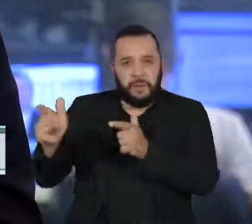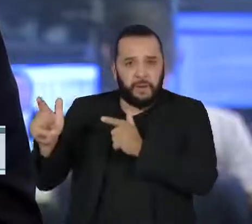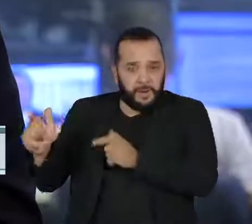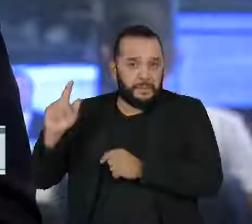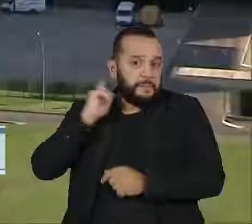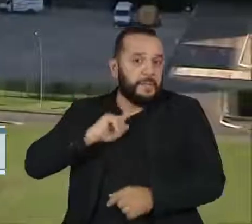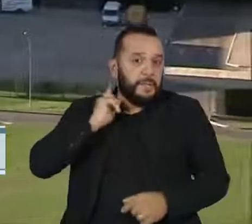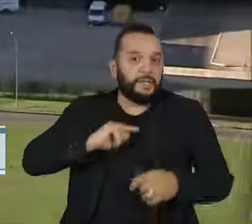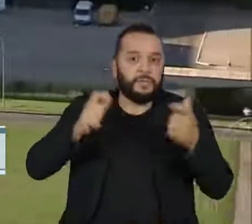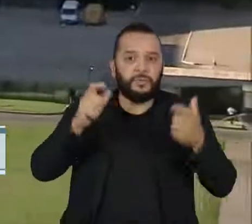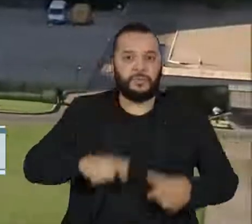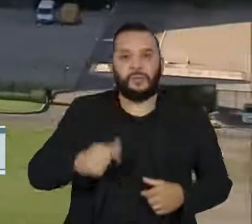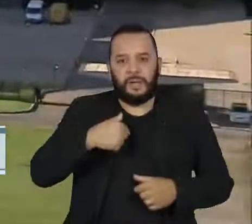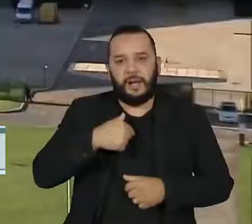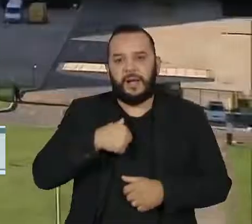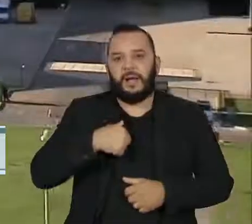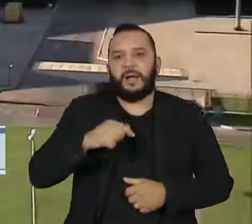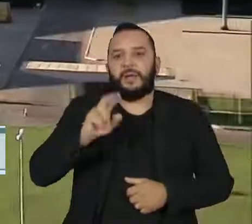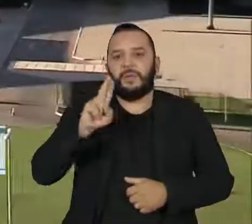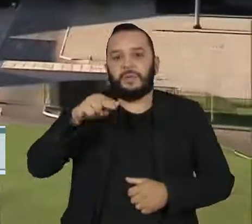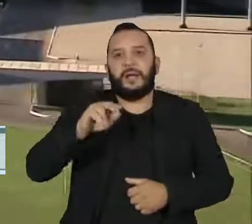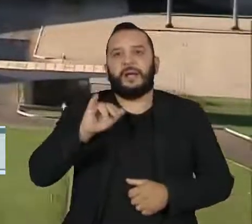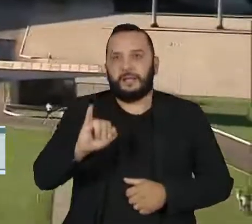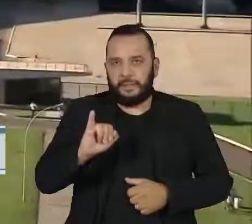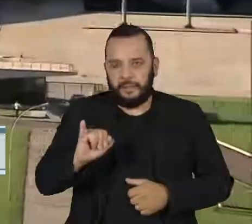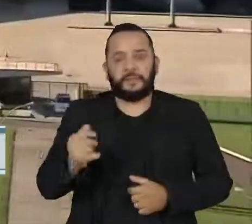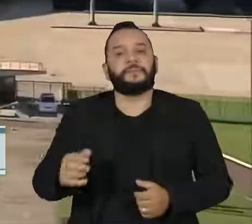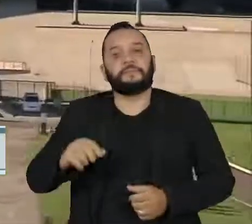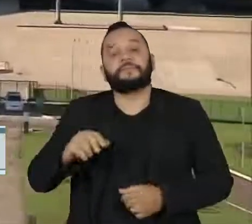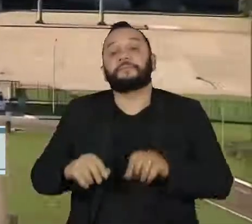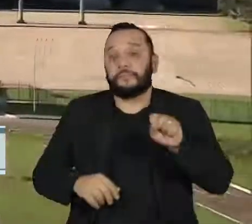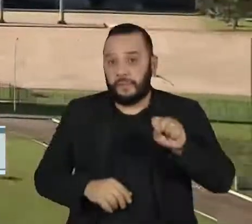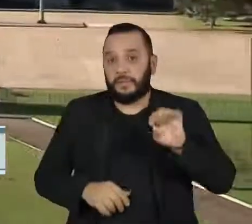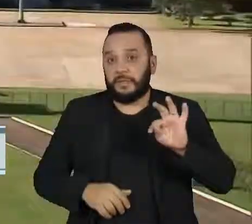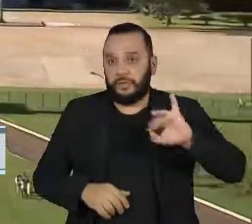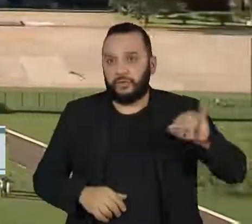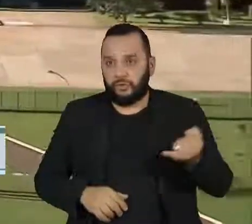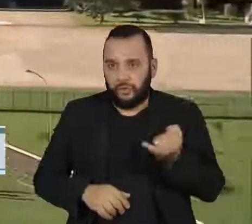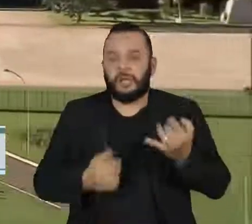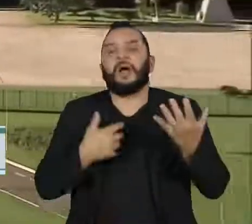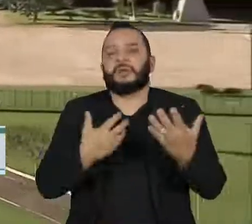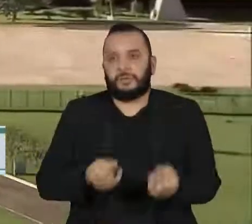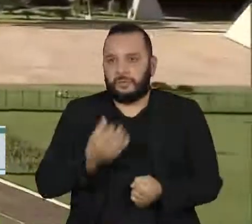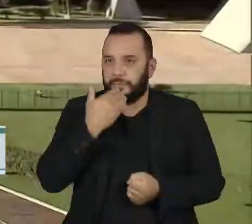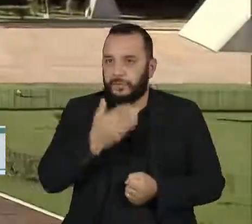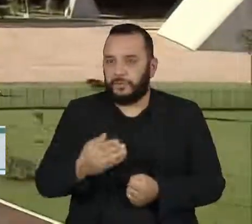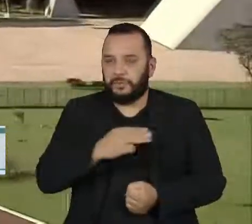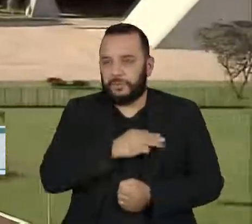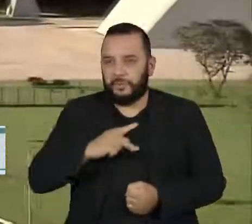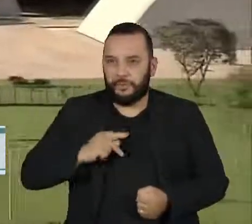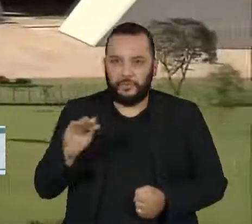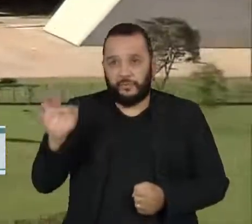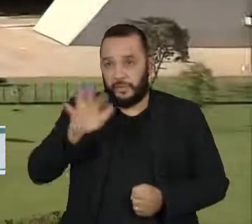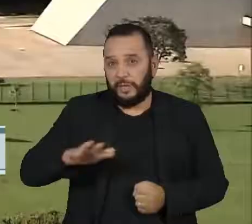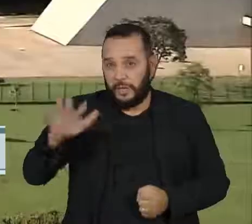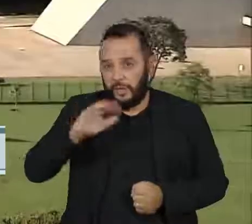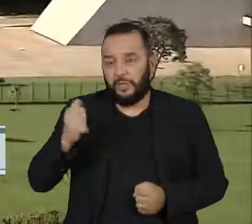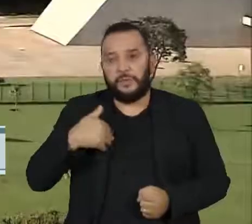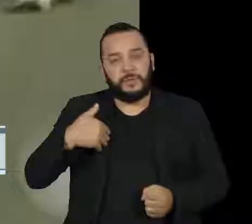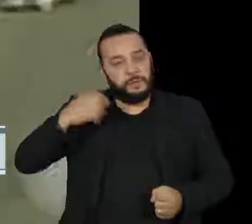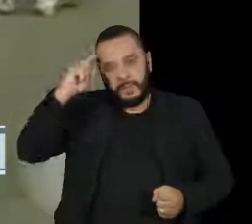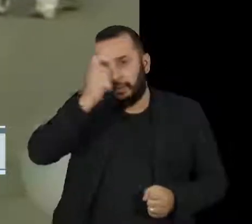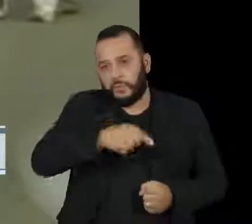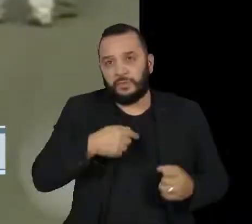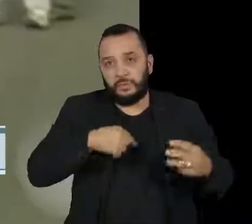2004 a quinta turma do STJ em sessão nesta terça-feira acolheu o pedido do Ministério Público Federal e determinou